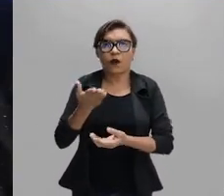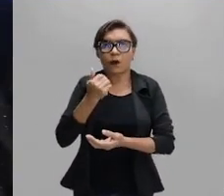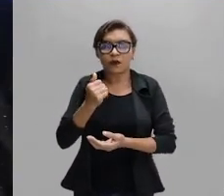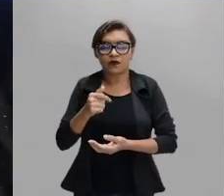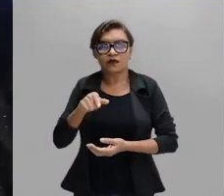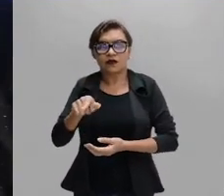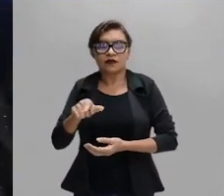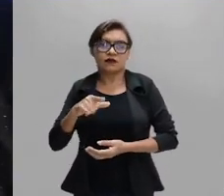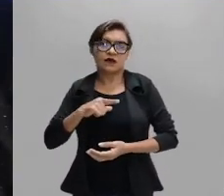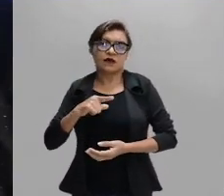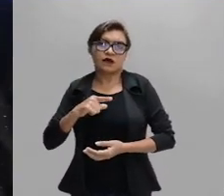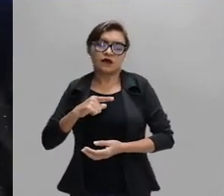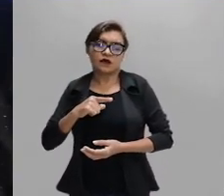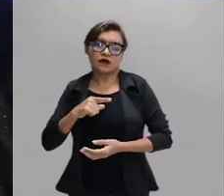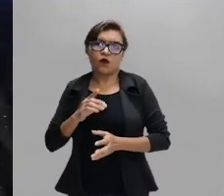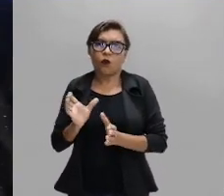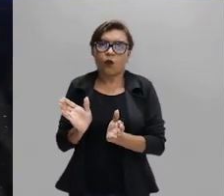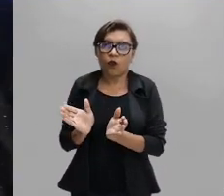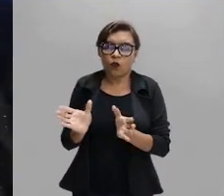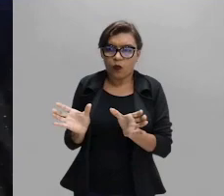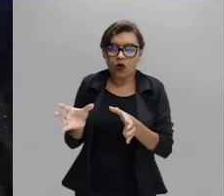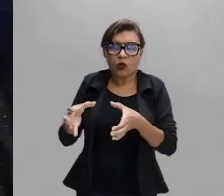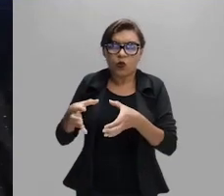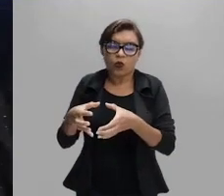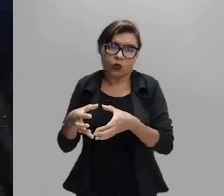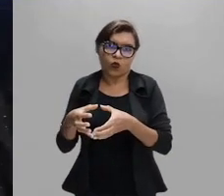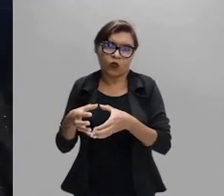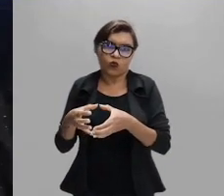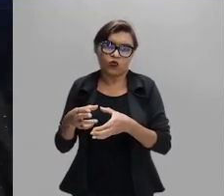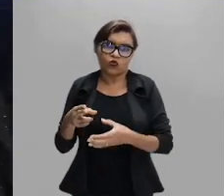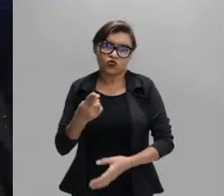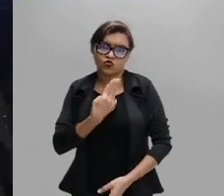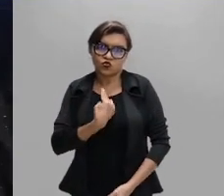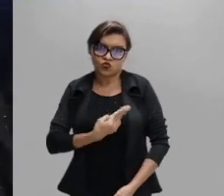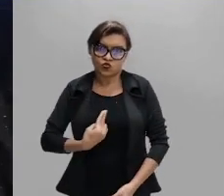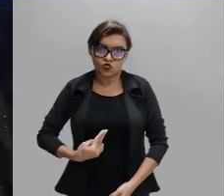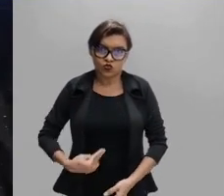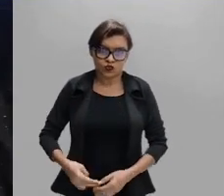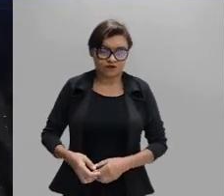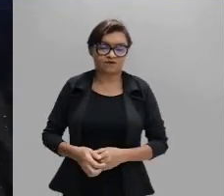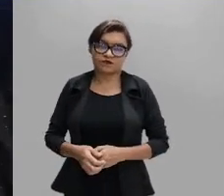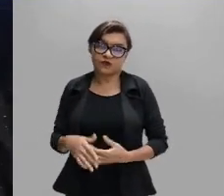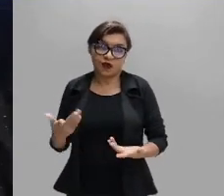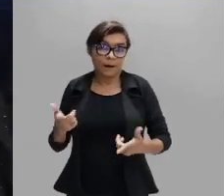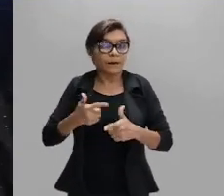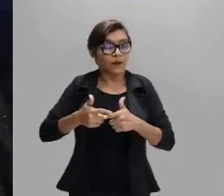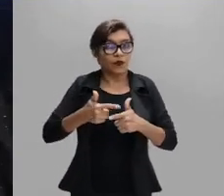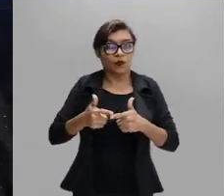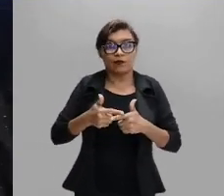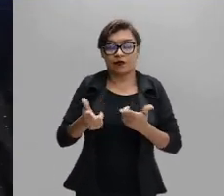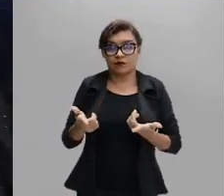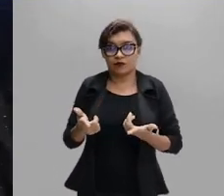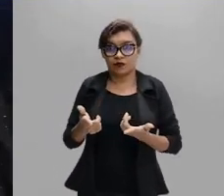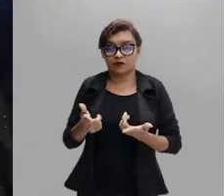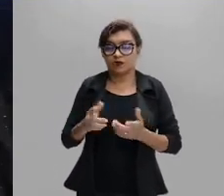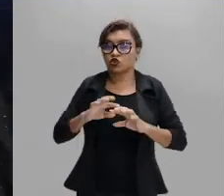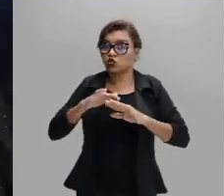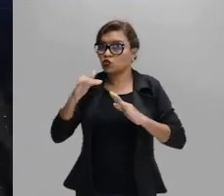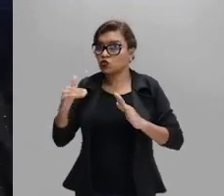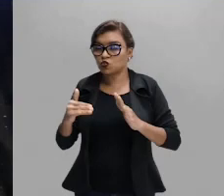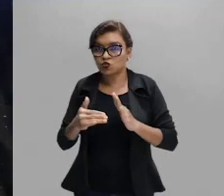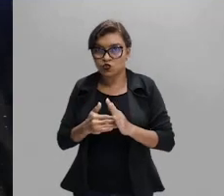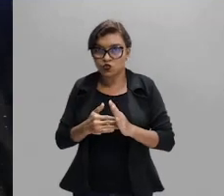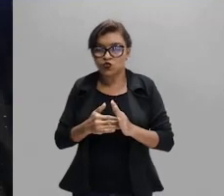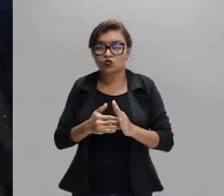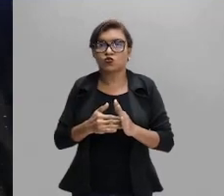um acúmulo ali desses tipos de nutrientes. Tá certo? Então, eu vou ocasionar um problema. Então, tudo tem que ser na